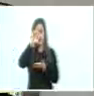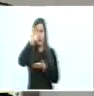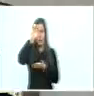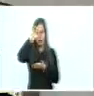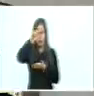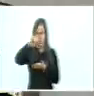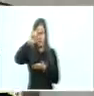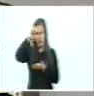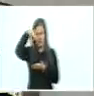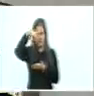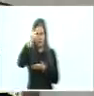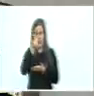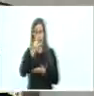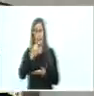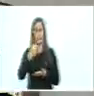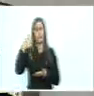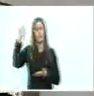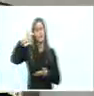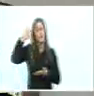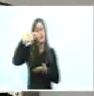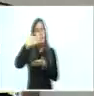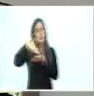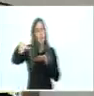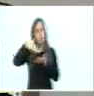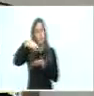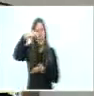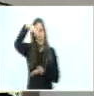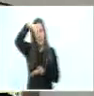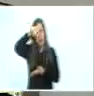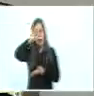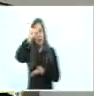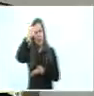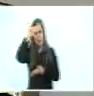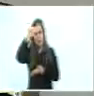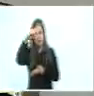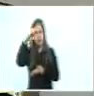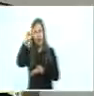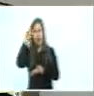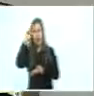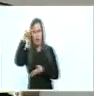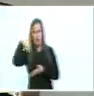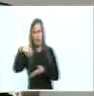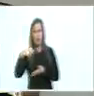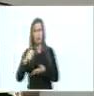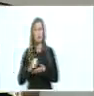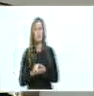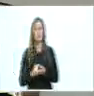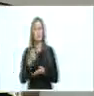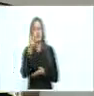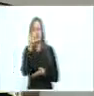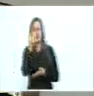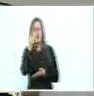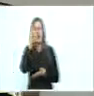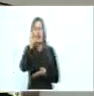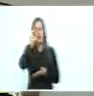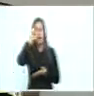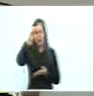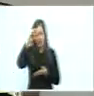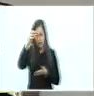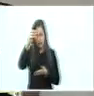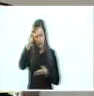Ferreira, segunda secretária Maria do Carmo Barbosa, tesoureiro Rita de Cássia da